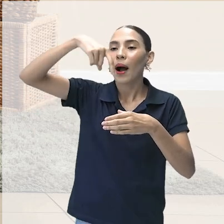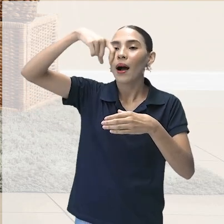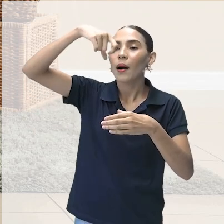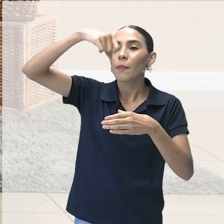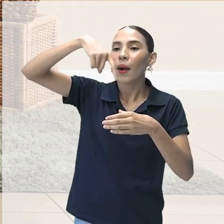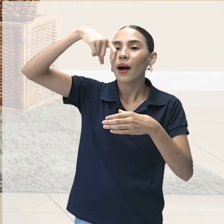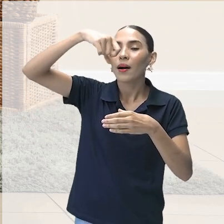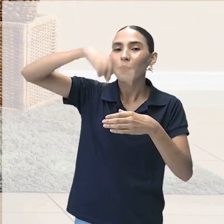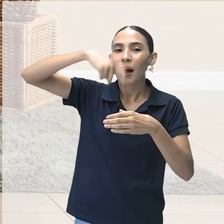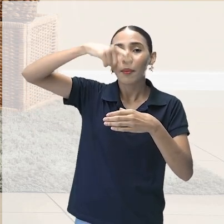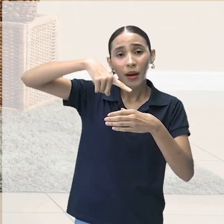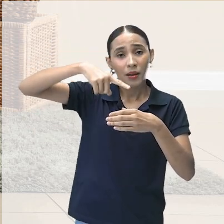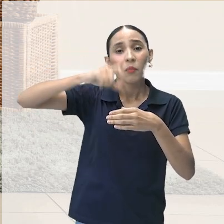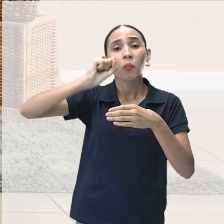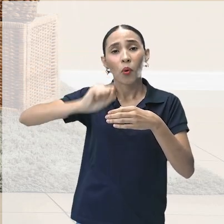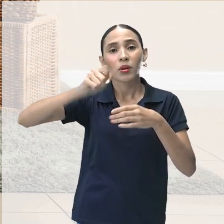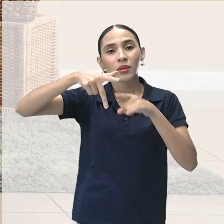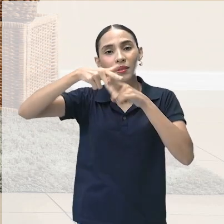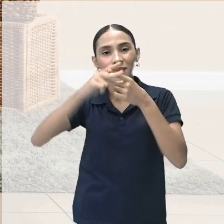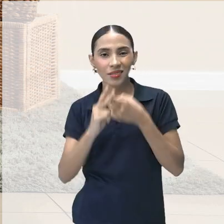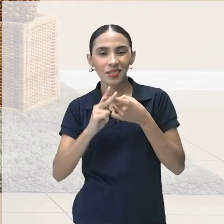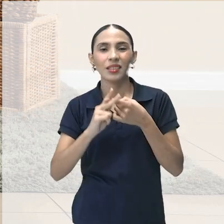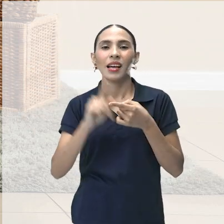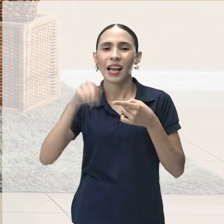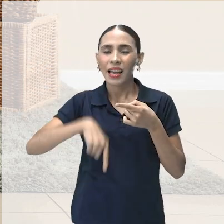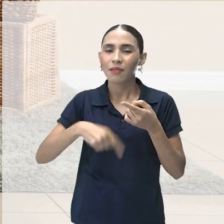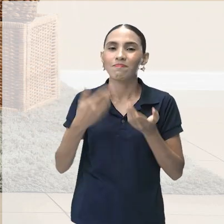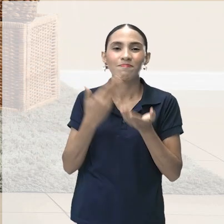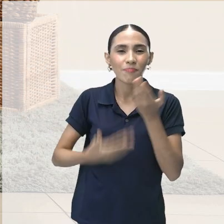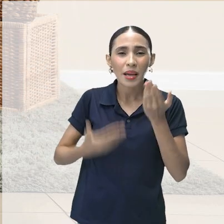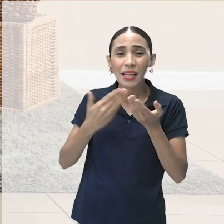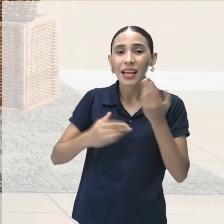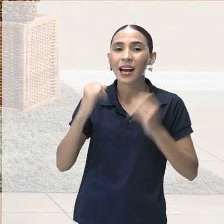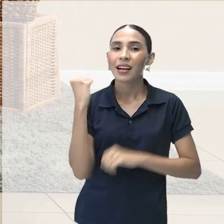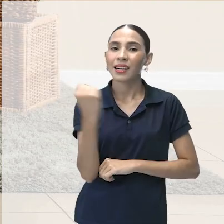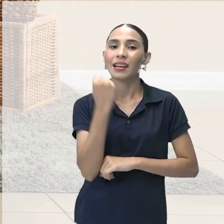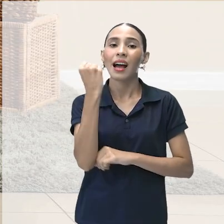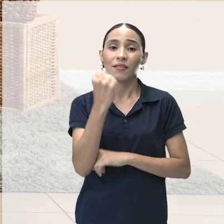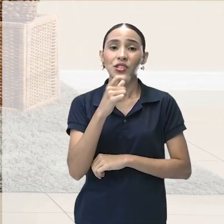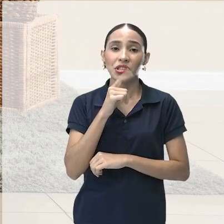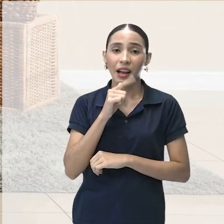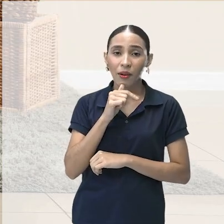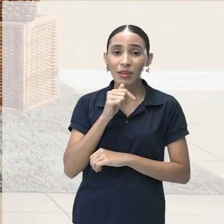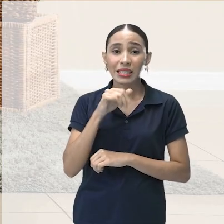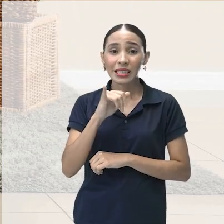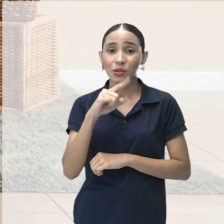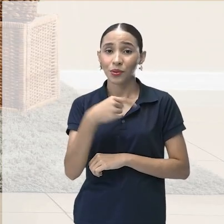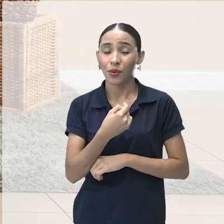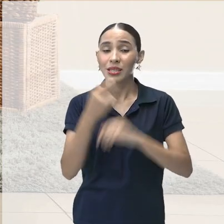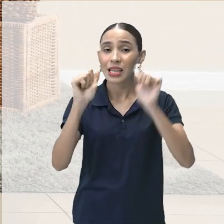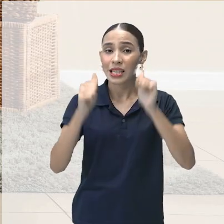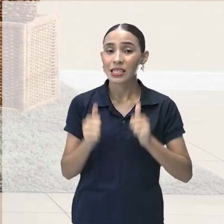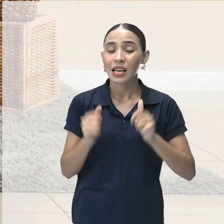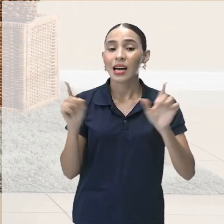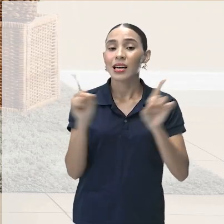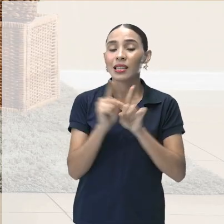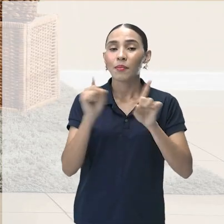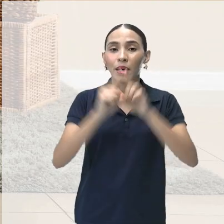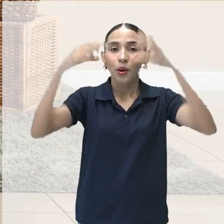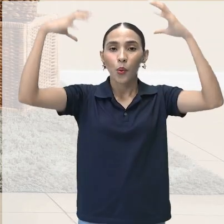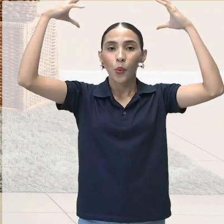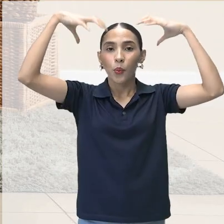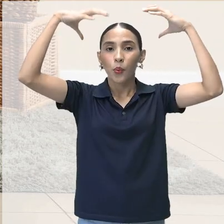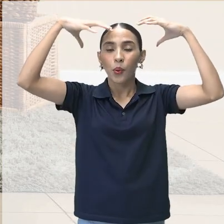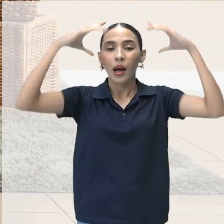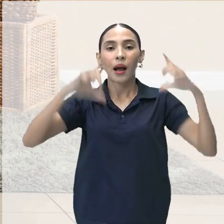não fecha direito, representa um grande desperdício de água quando vamos analisar. Bem como tomar banhos